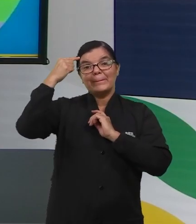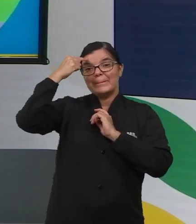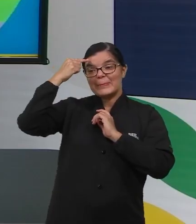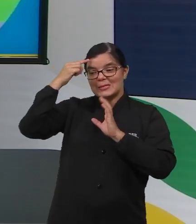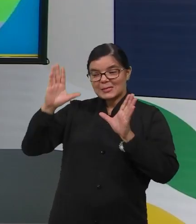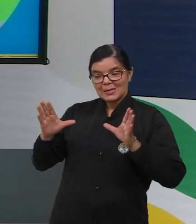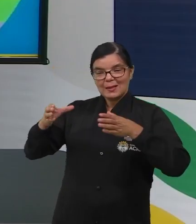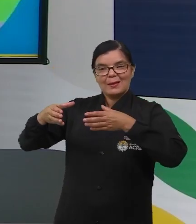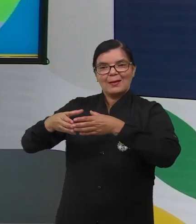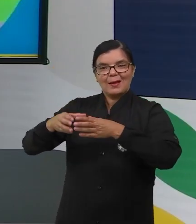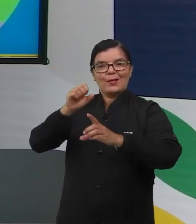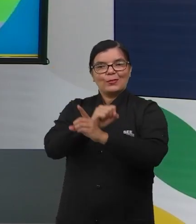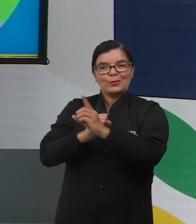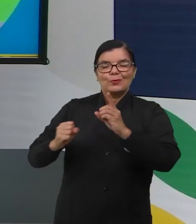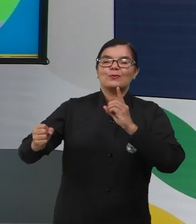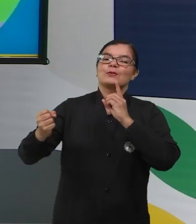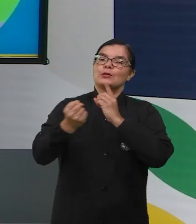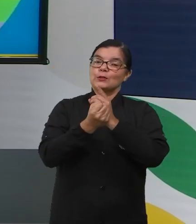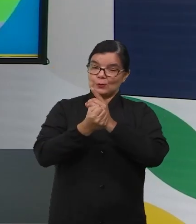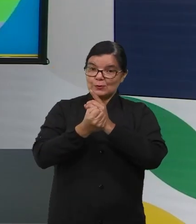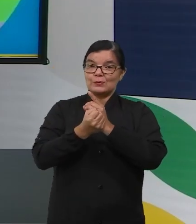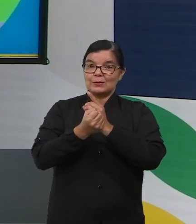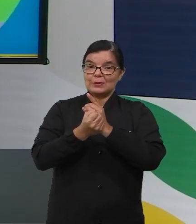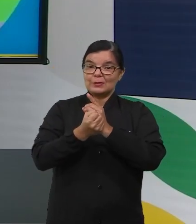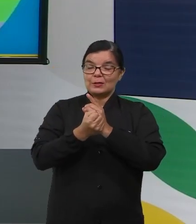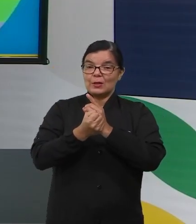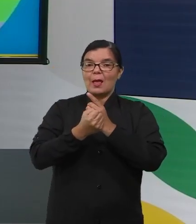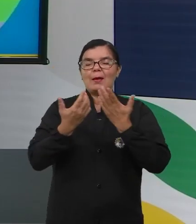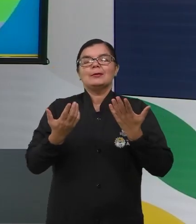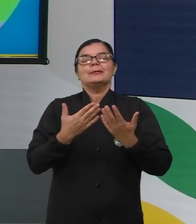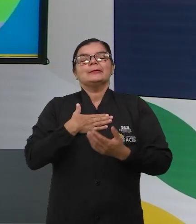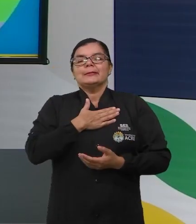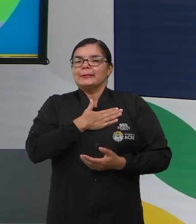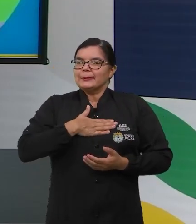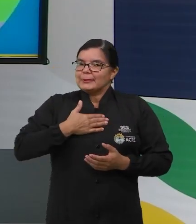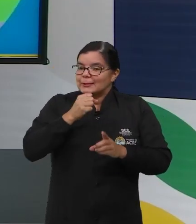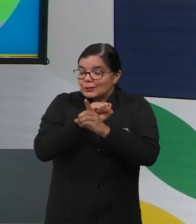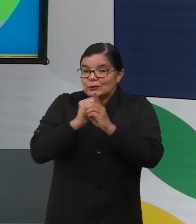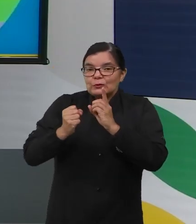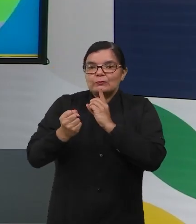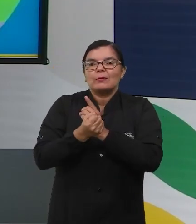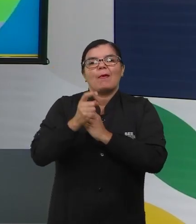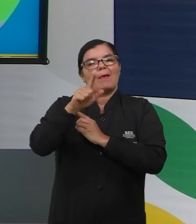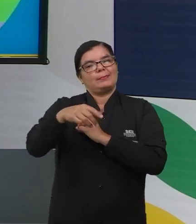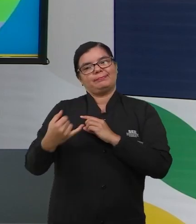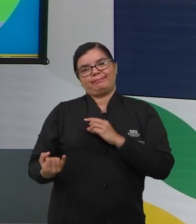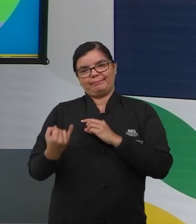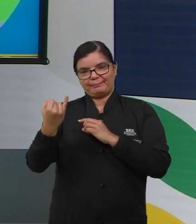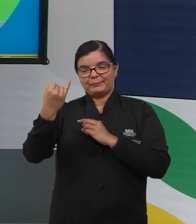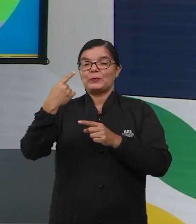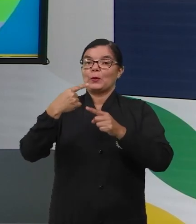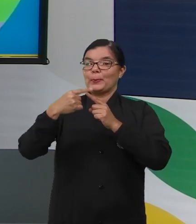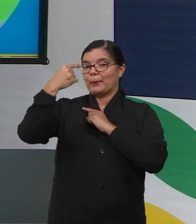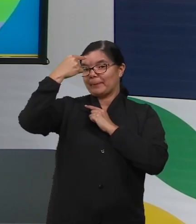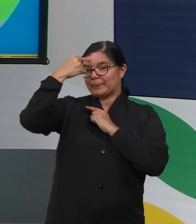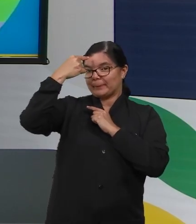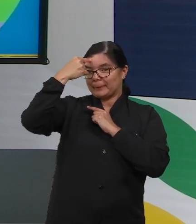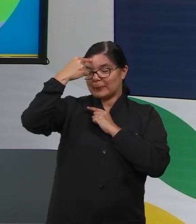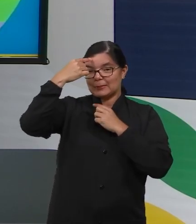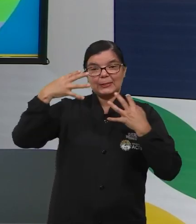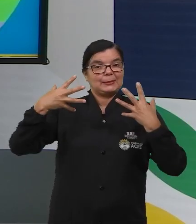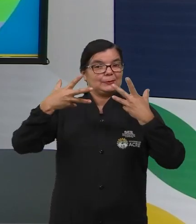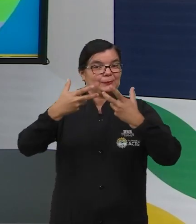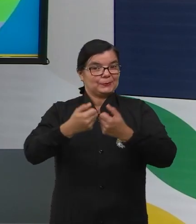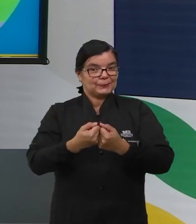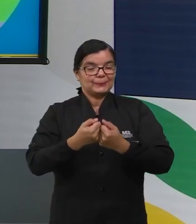num coletivo, num social, num pleno bem-estar social, é fundamental, porque pensar no todo.